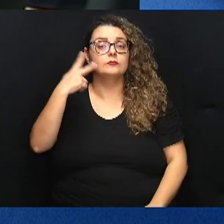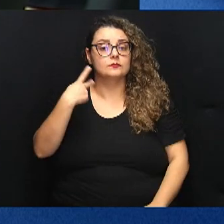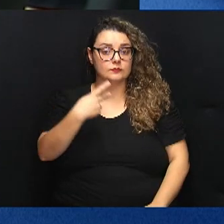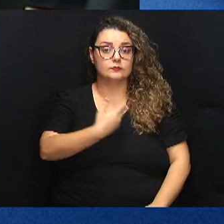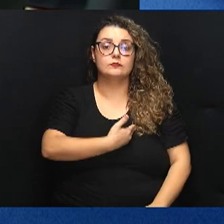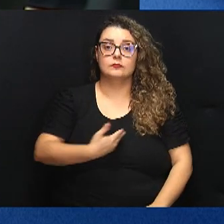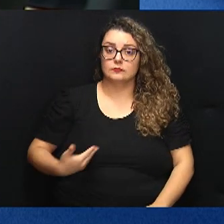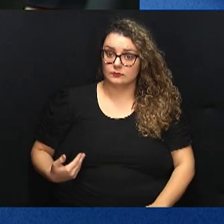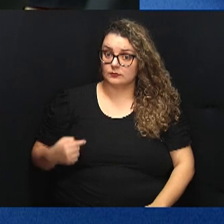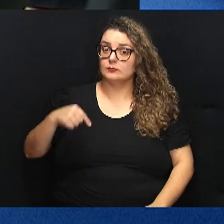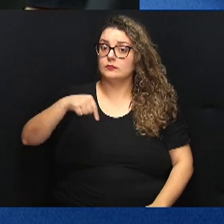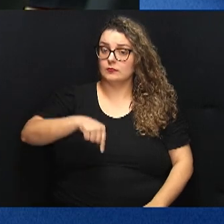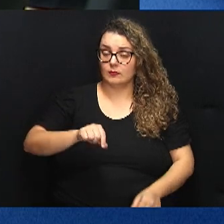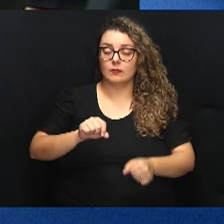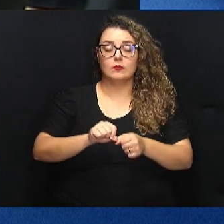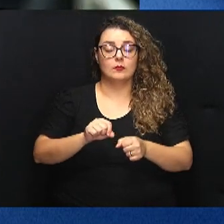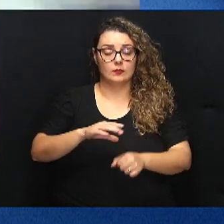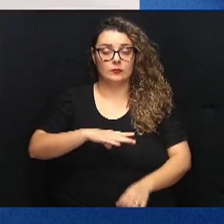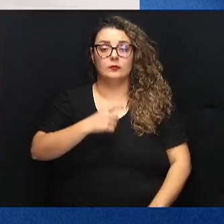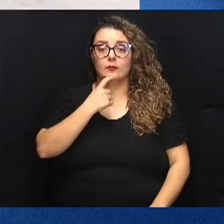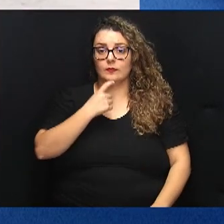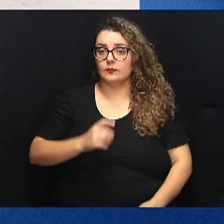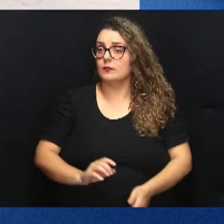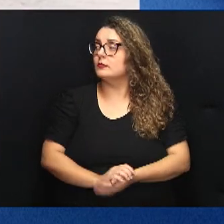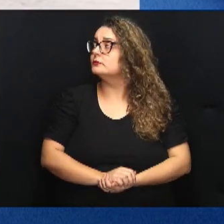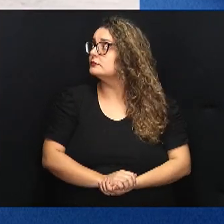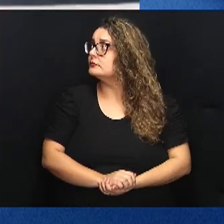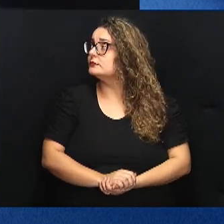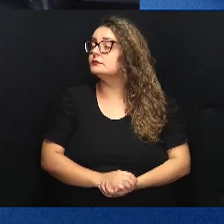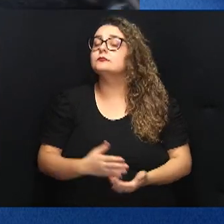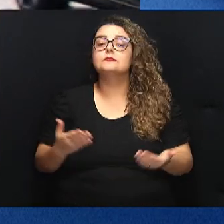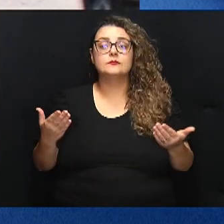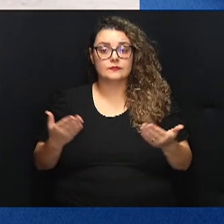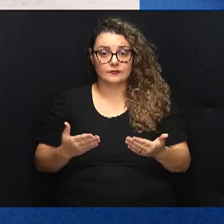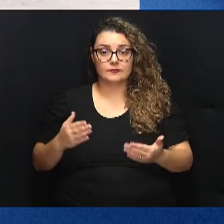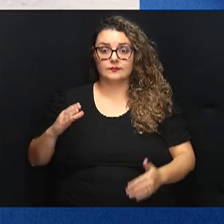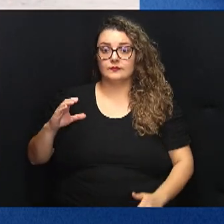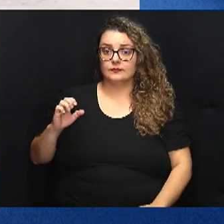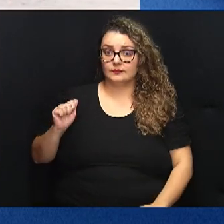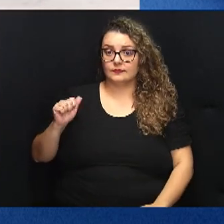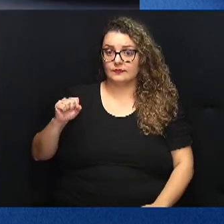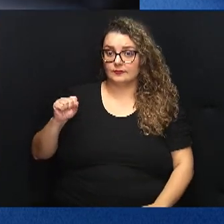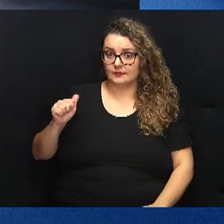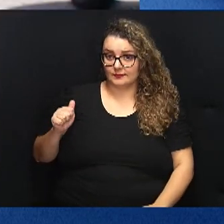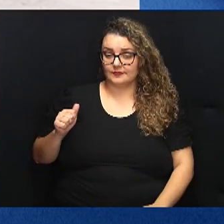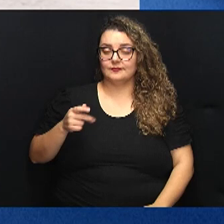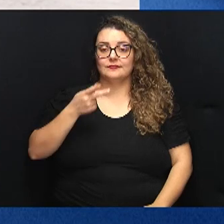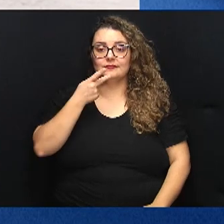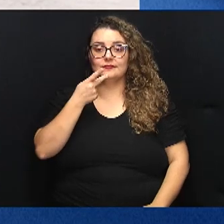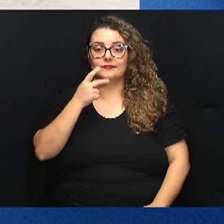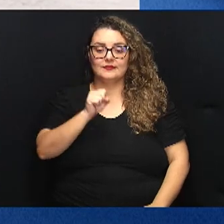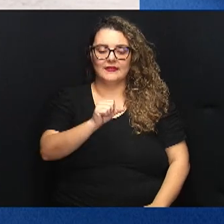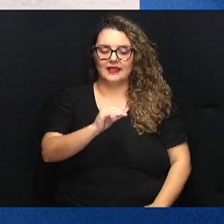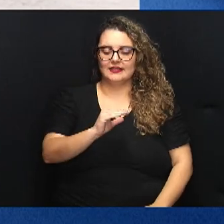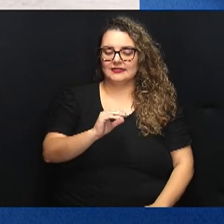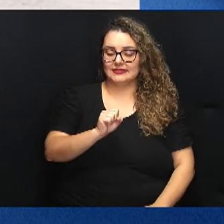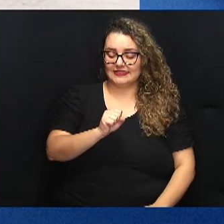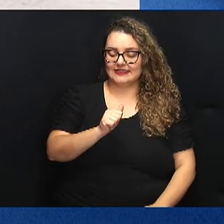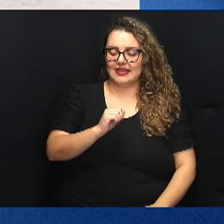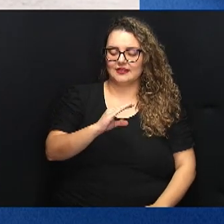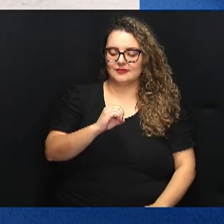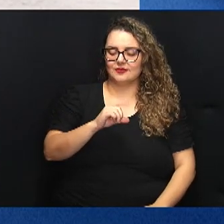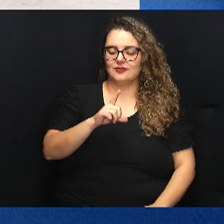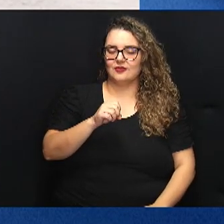públicas realizadas aqui na cidade. E hoje na Ceasa Campinas vamos falar do sacolômetro e das flores